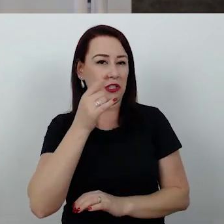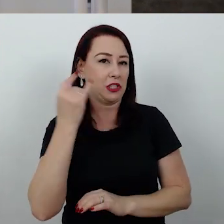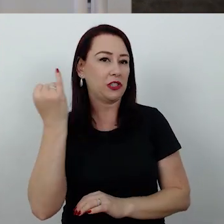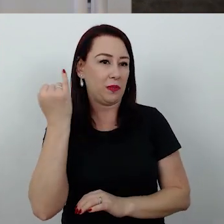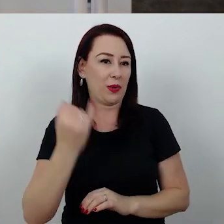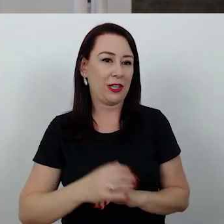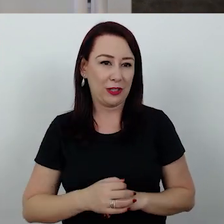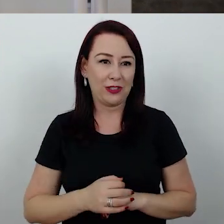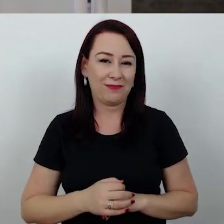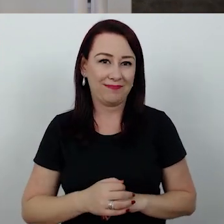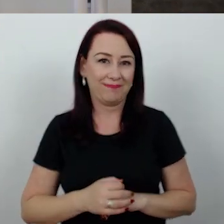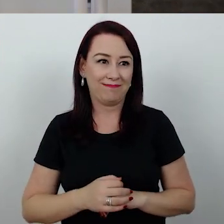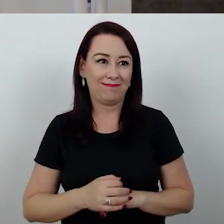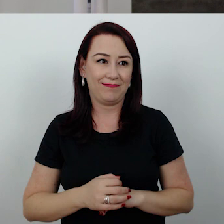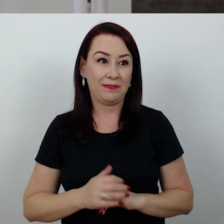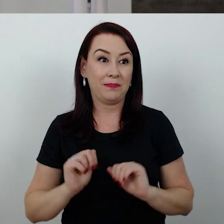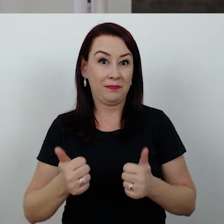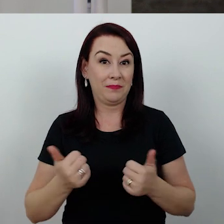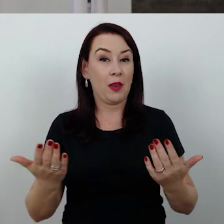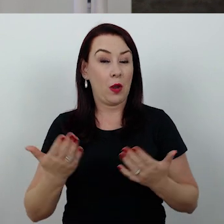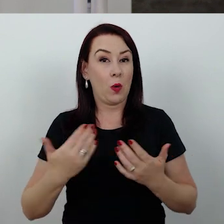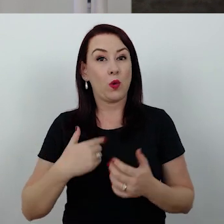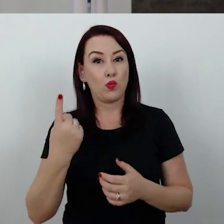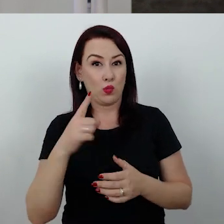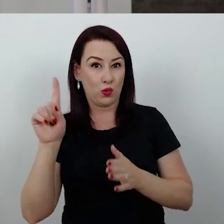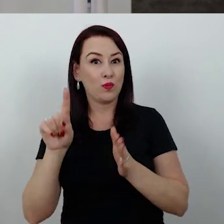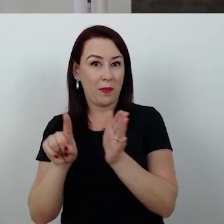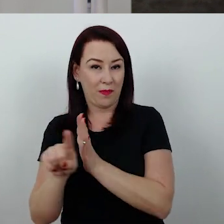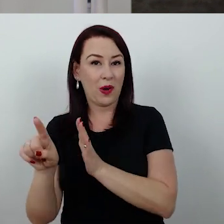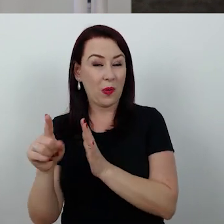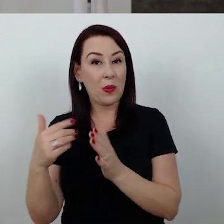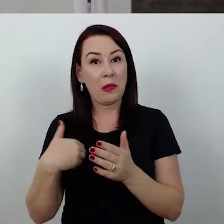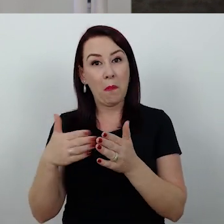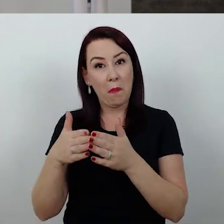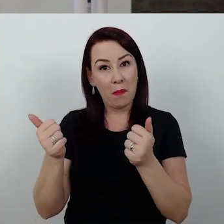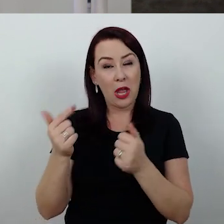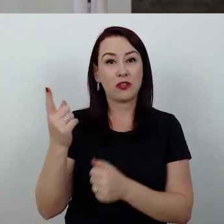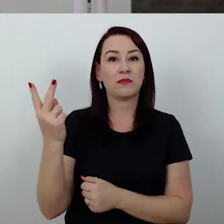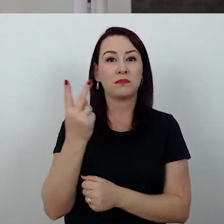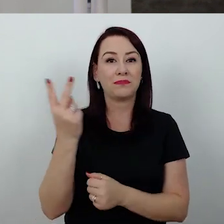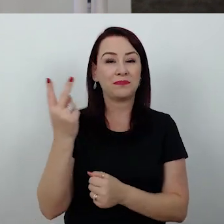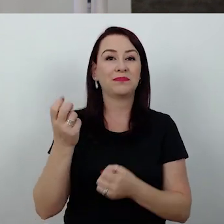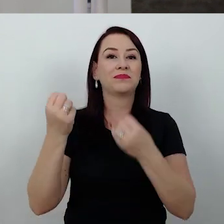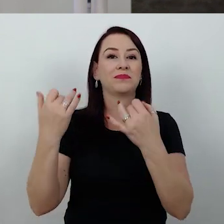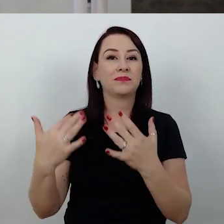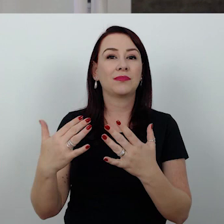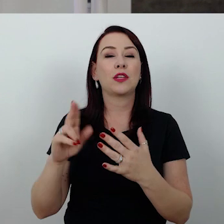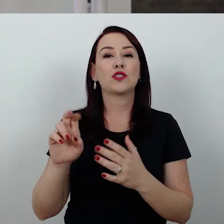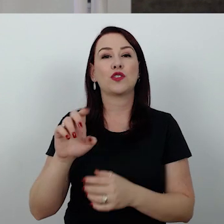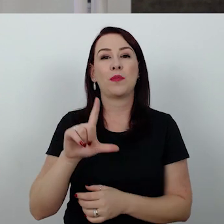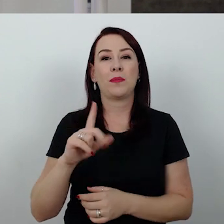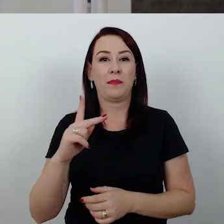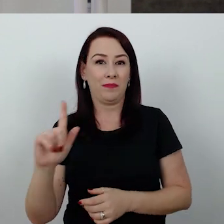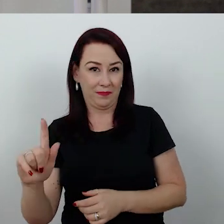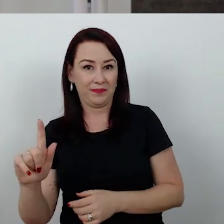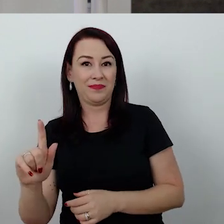também. Bom, eu queria fazer uma última questão, que eu gostaria que vocês falassem um pouco sobre a Lei Paulo